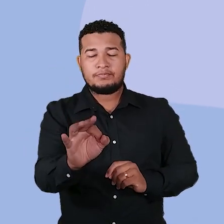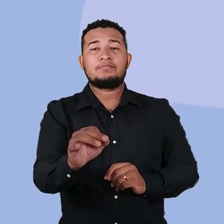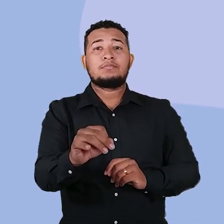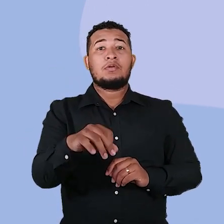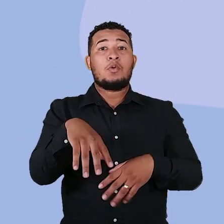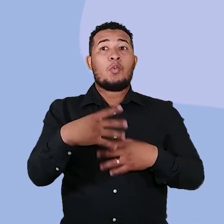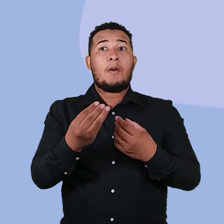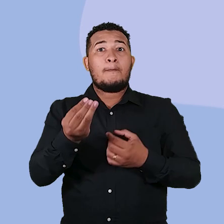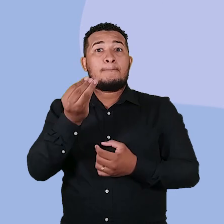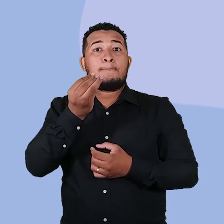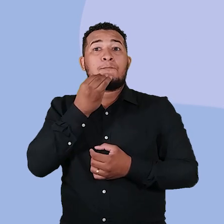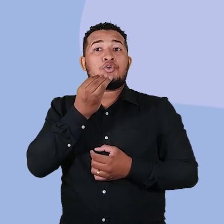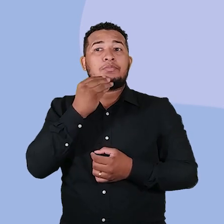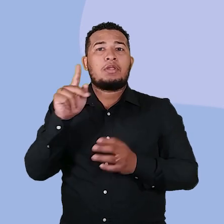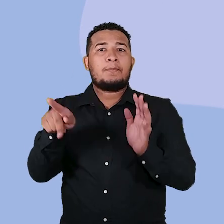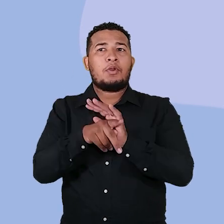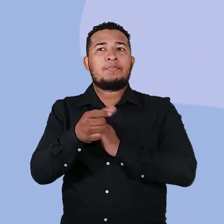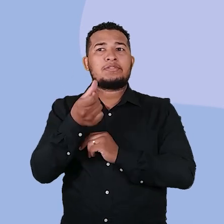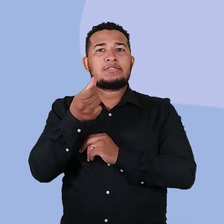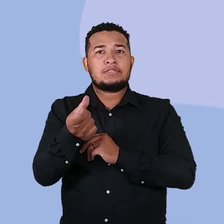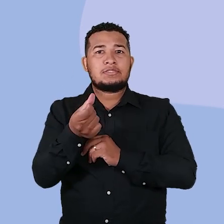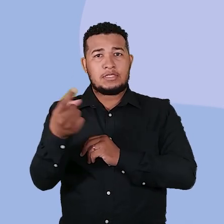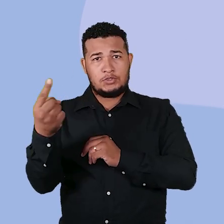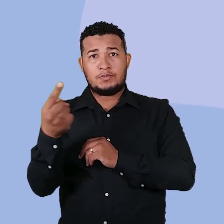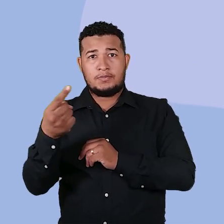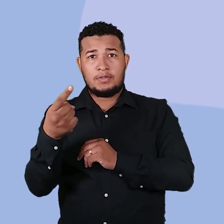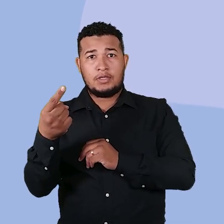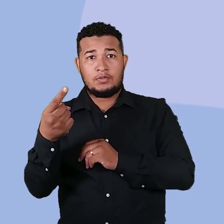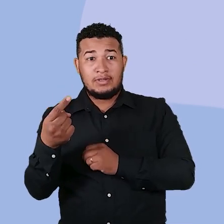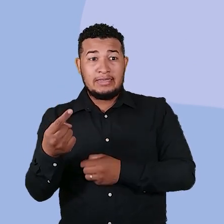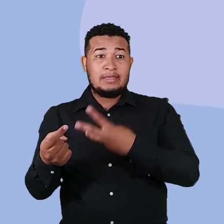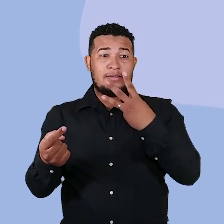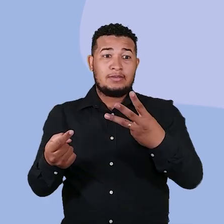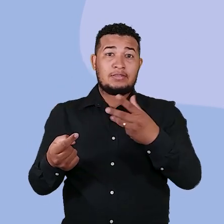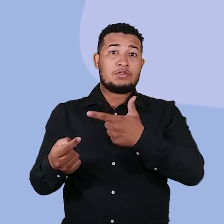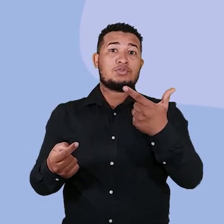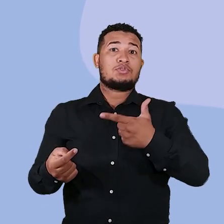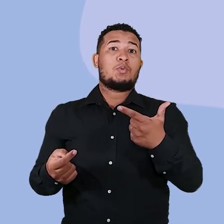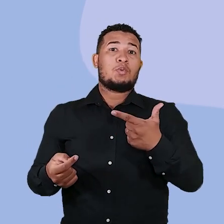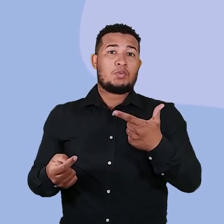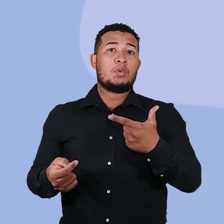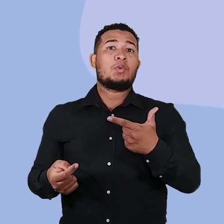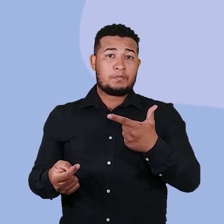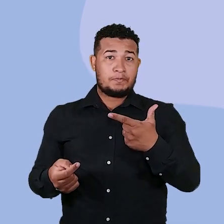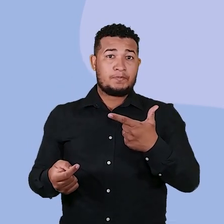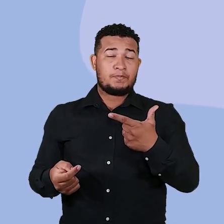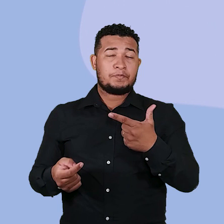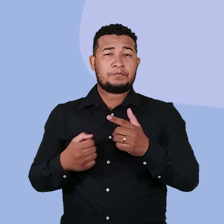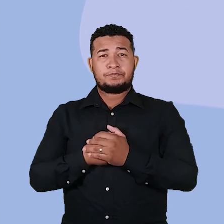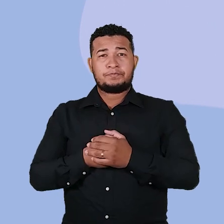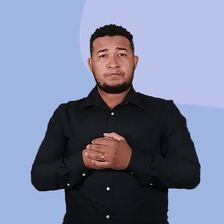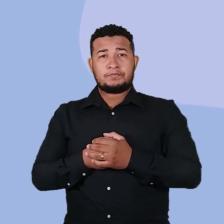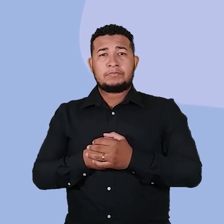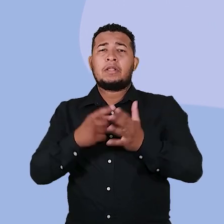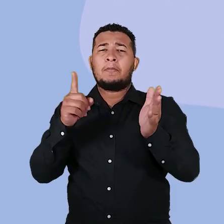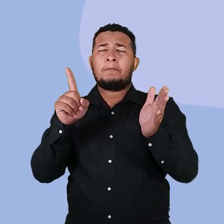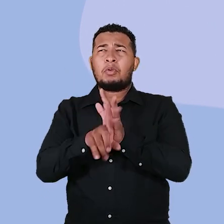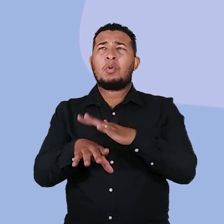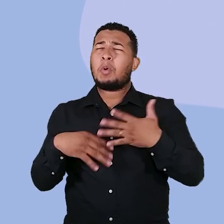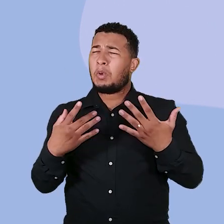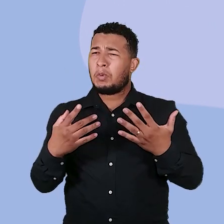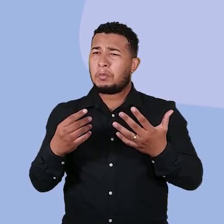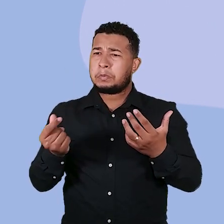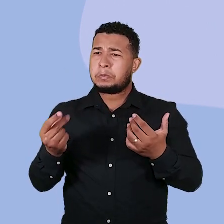qual é a probabilidade de que ocorra os seis no primeiro lançamento e o 3 no segundo